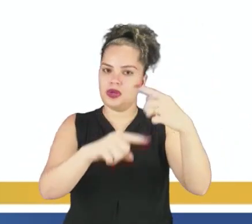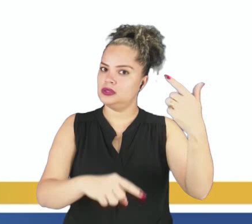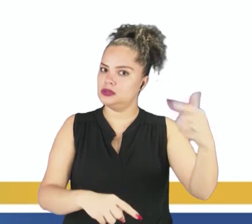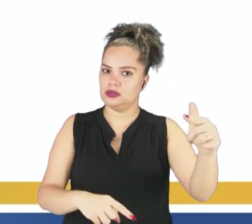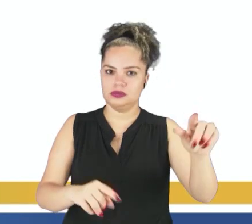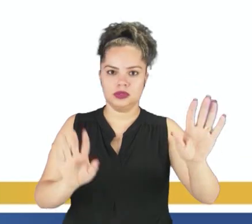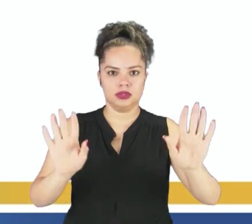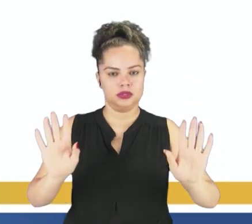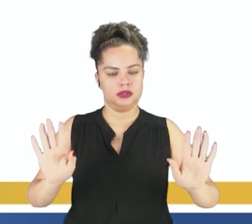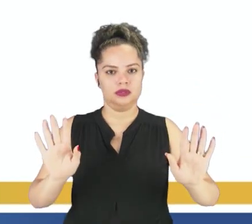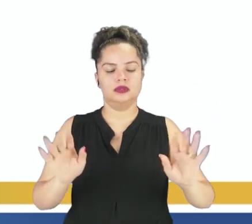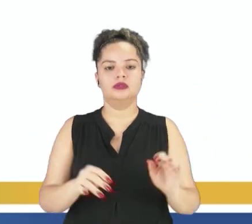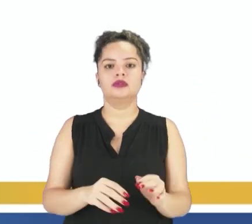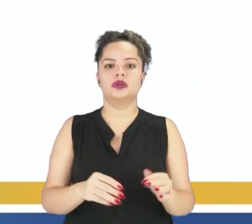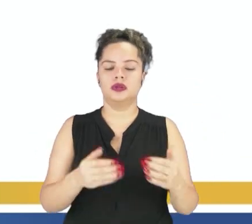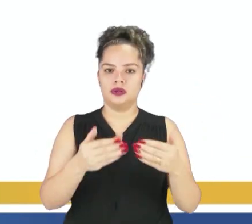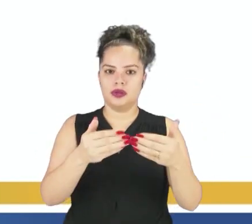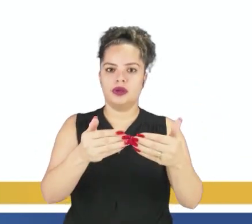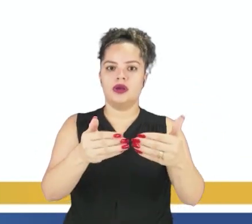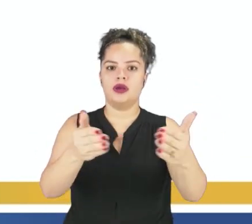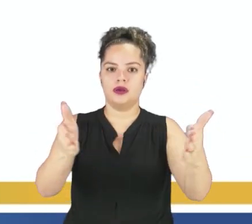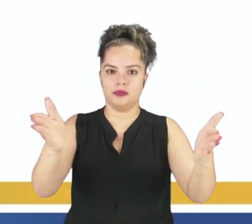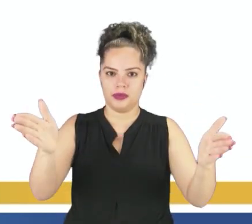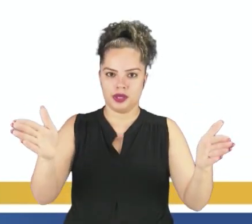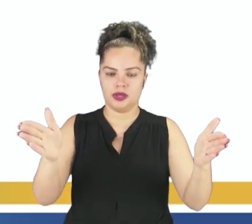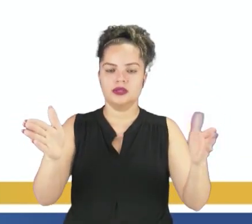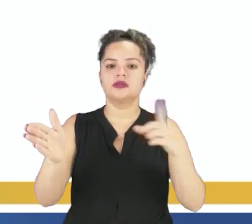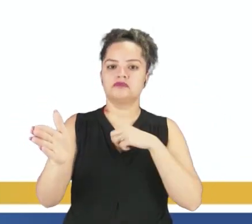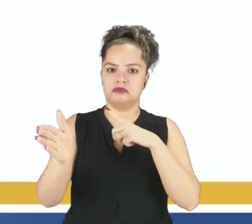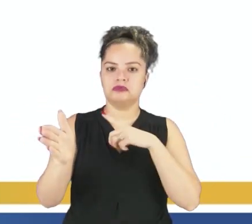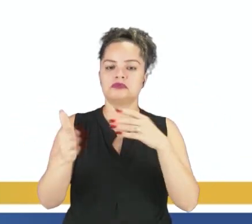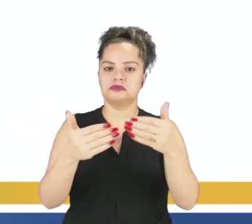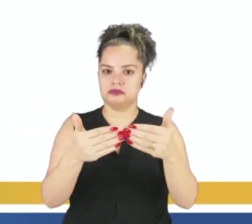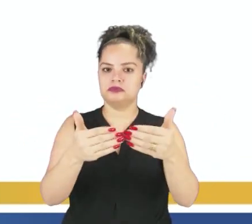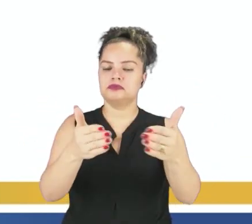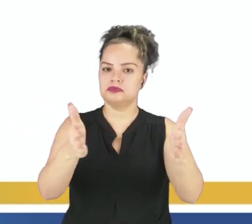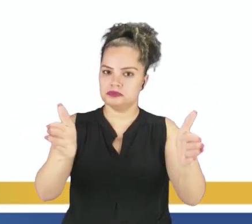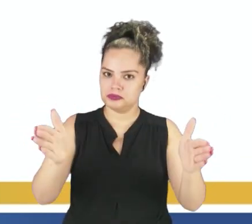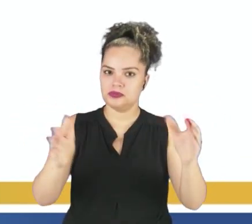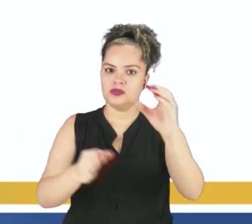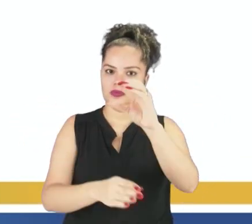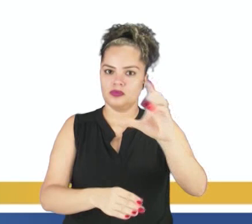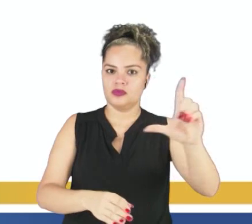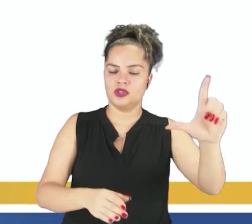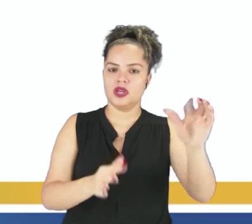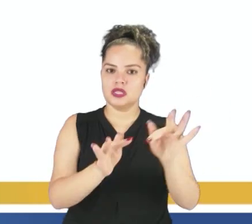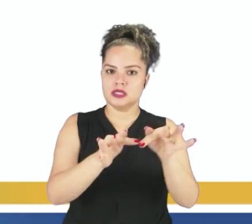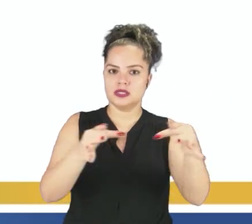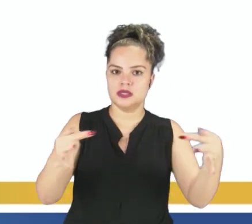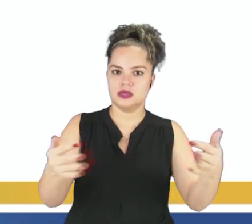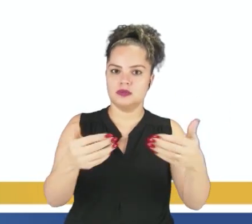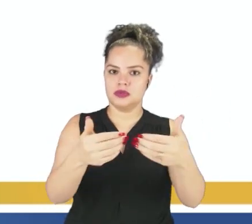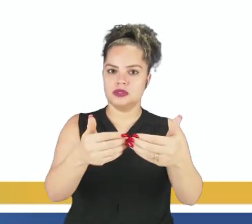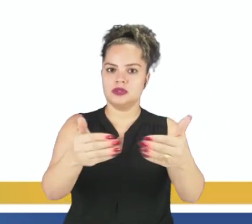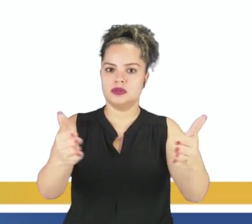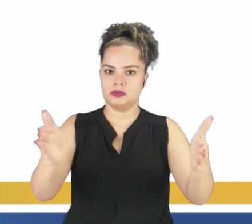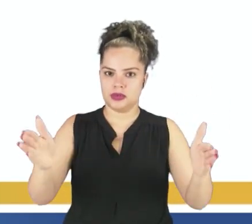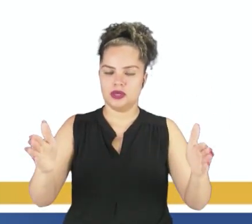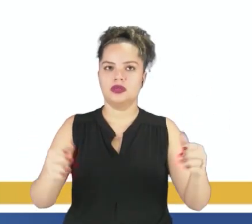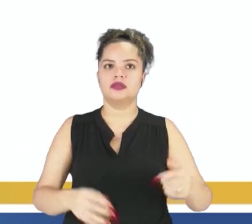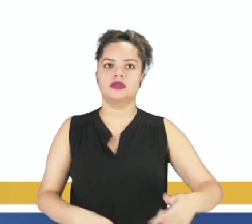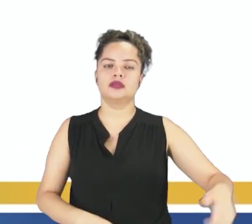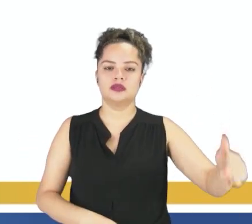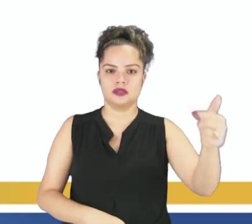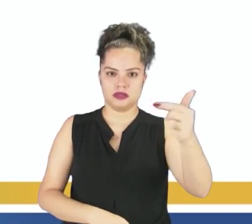por cima do outro. Ela é aberta quando nós temos uma abertura, certo? Então ela é classificada como simples e aberta. Já